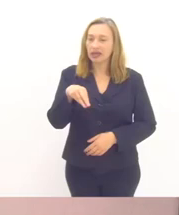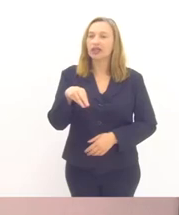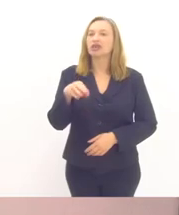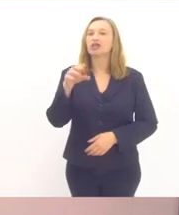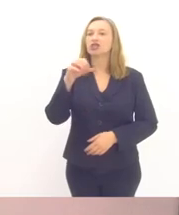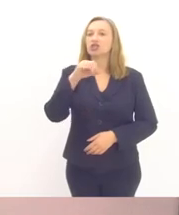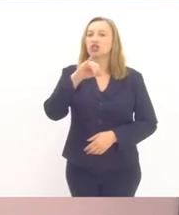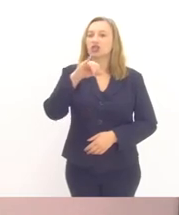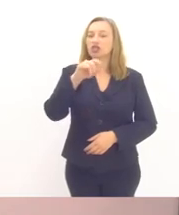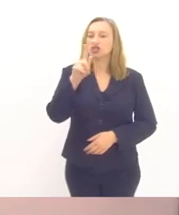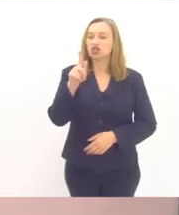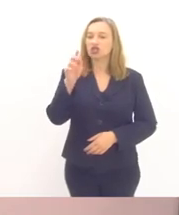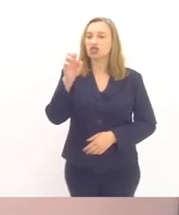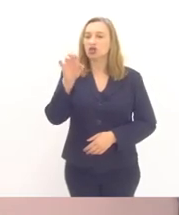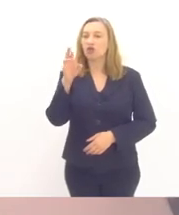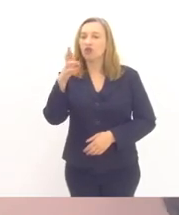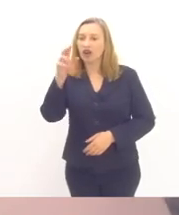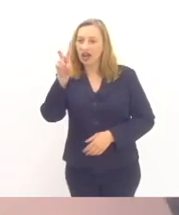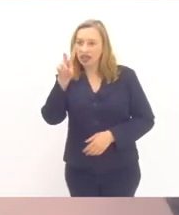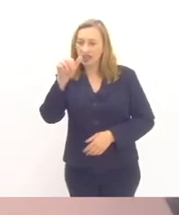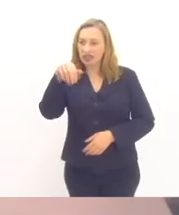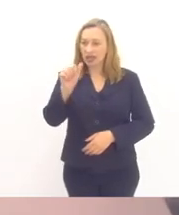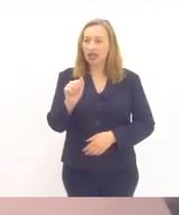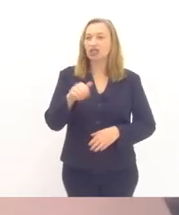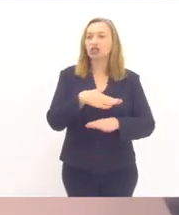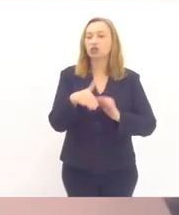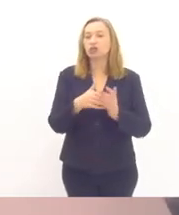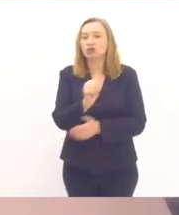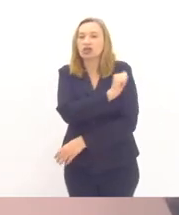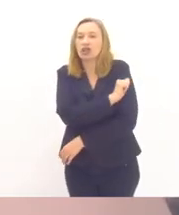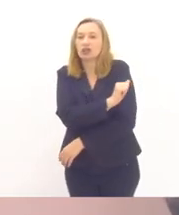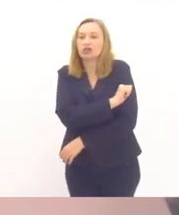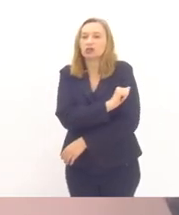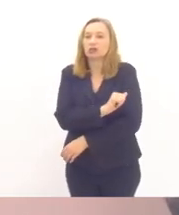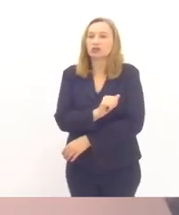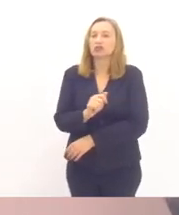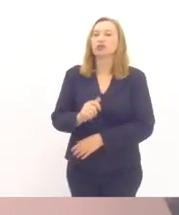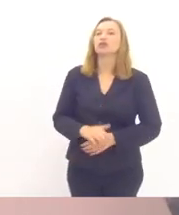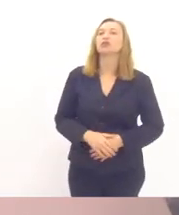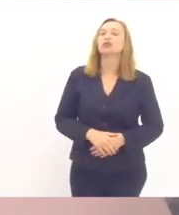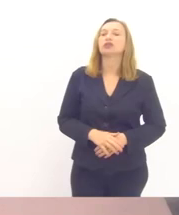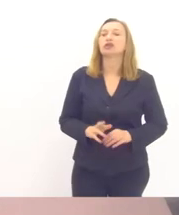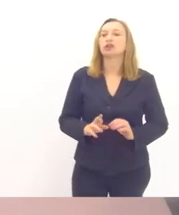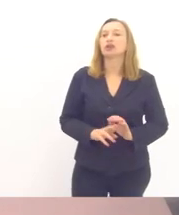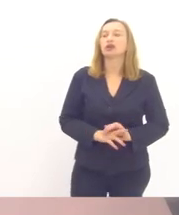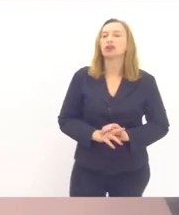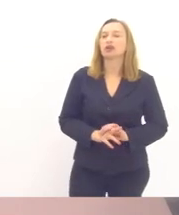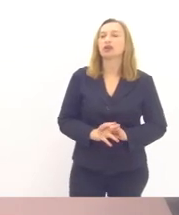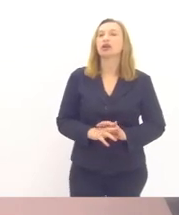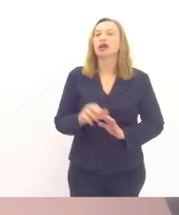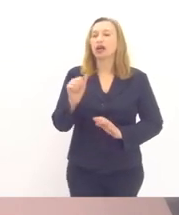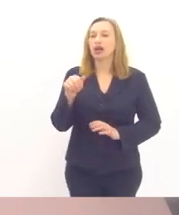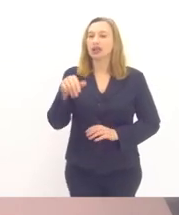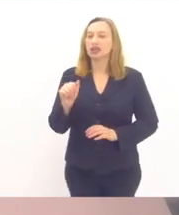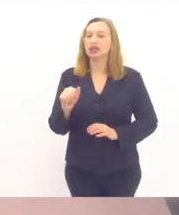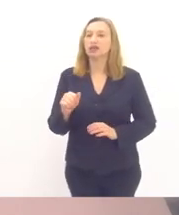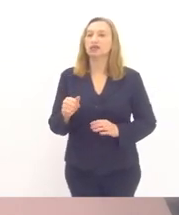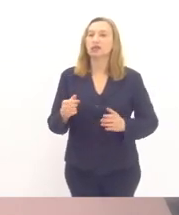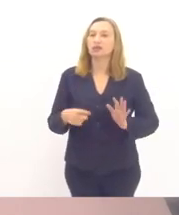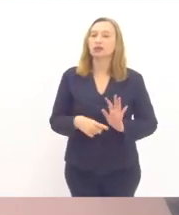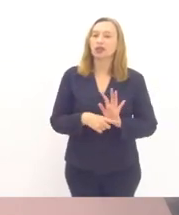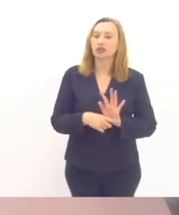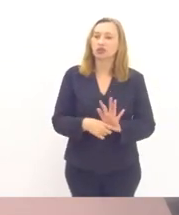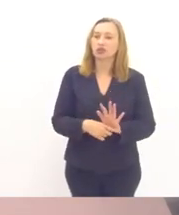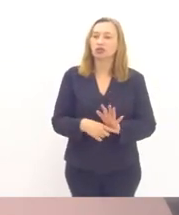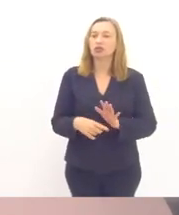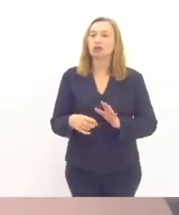Giovana, e aos estudantes todos, né, aí na pessoa, né, da Ana Patrícia, pela contribuição para a construção dessa